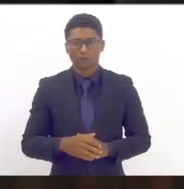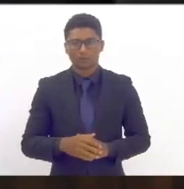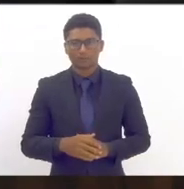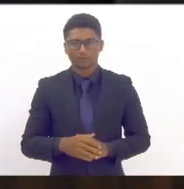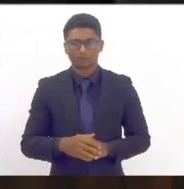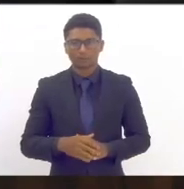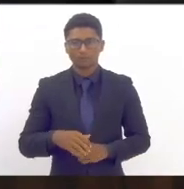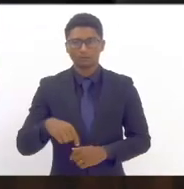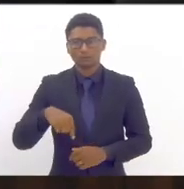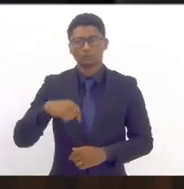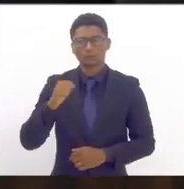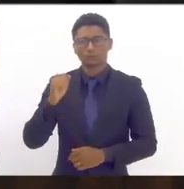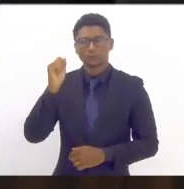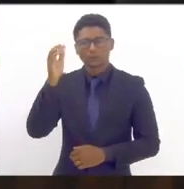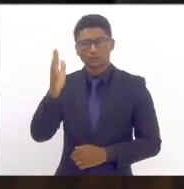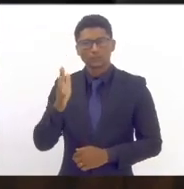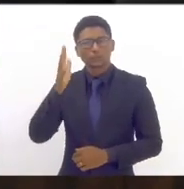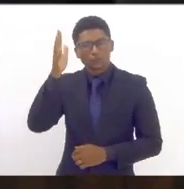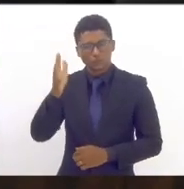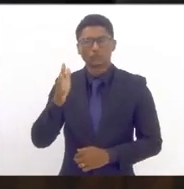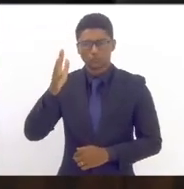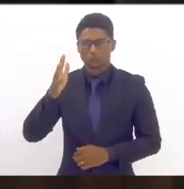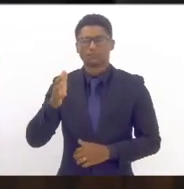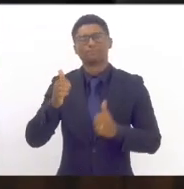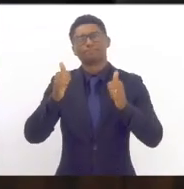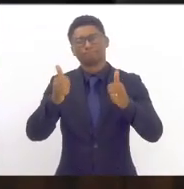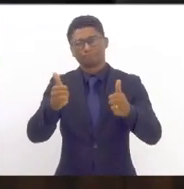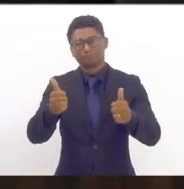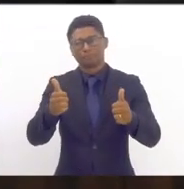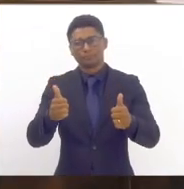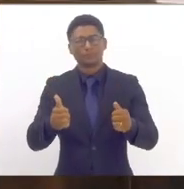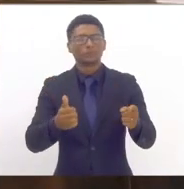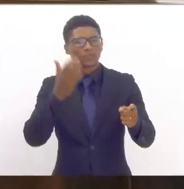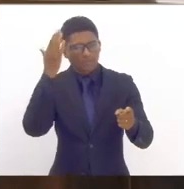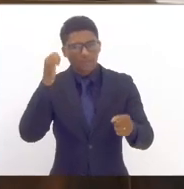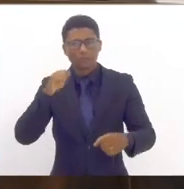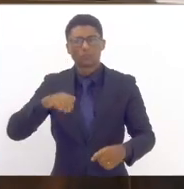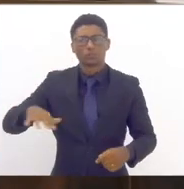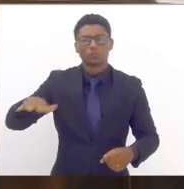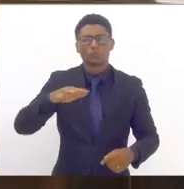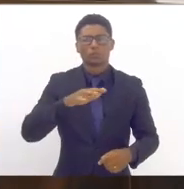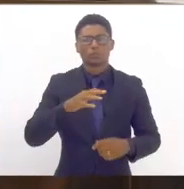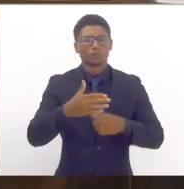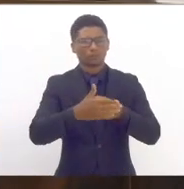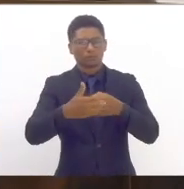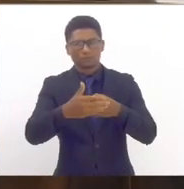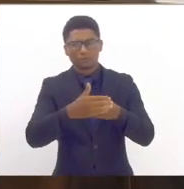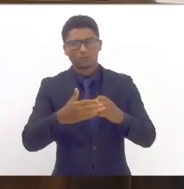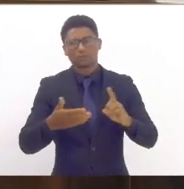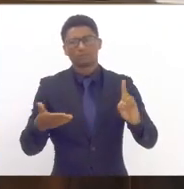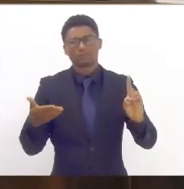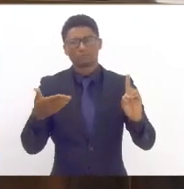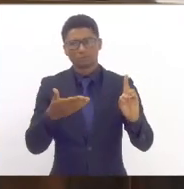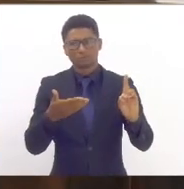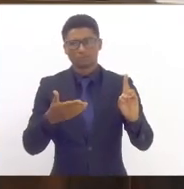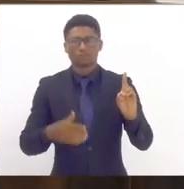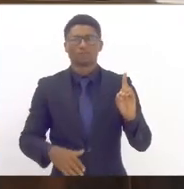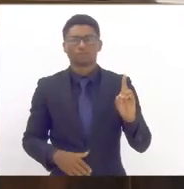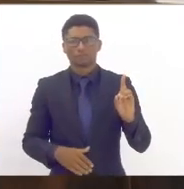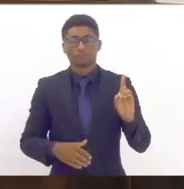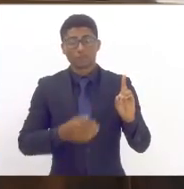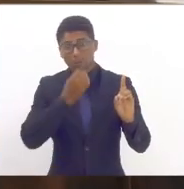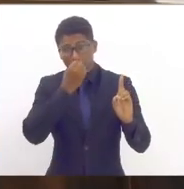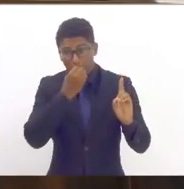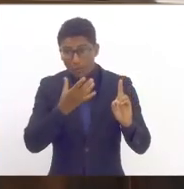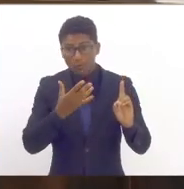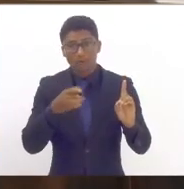fazer o discurso aqui, Pedro, e você sabe do carinho que a gente tem por você, sabe que quão é bom que você